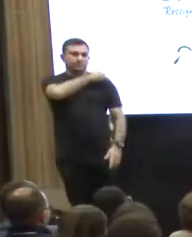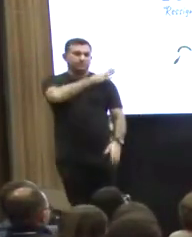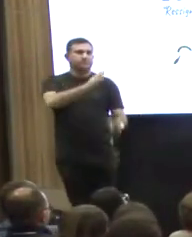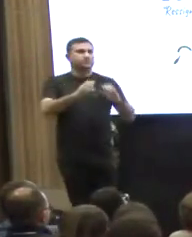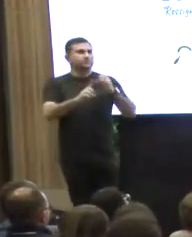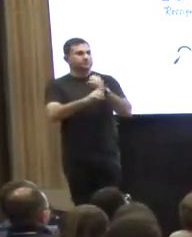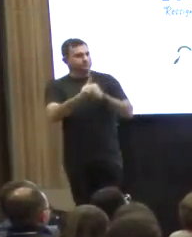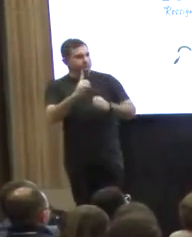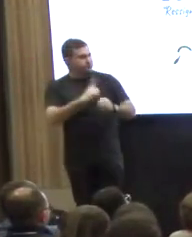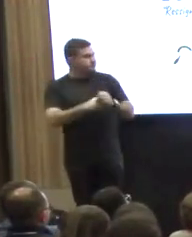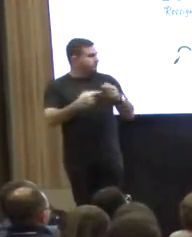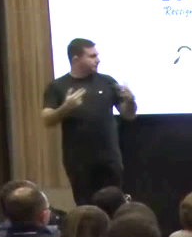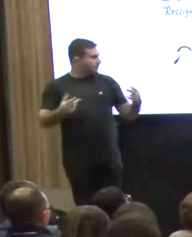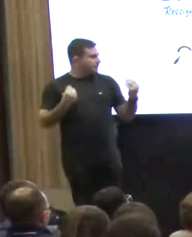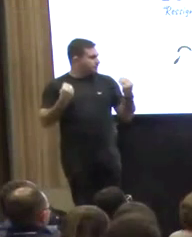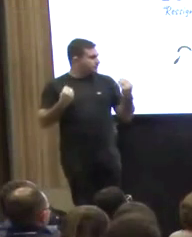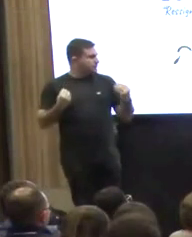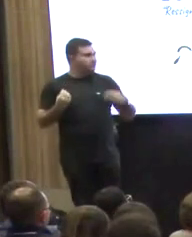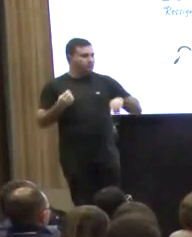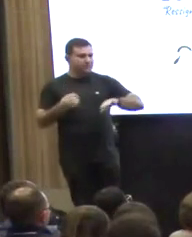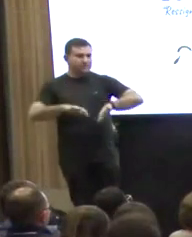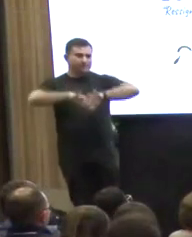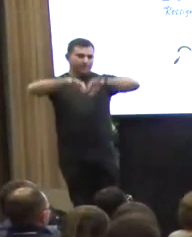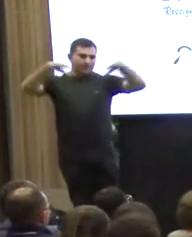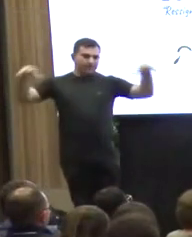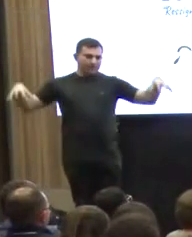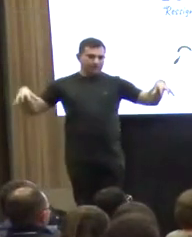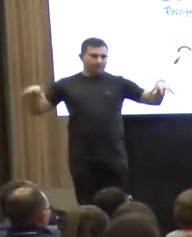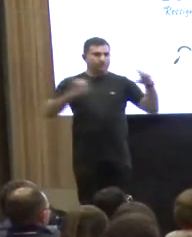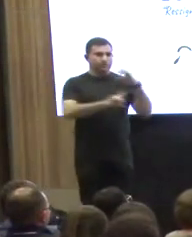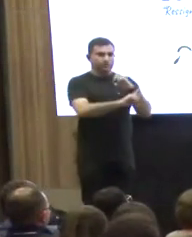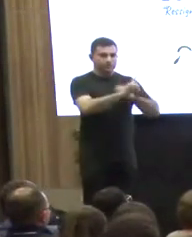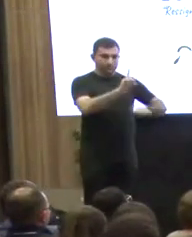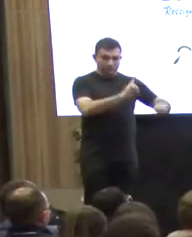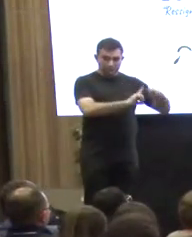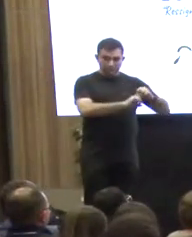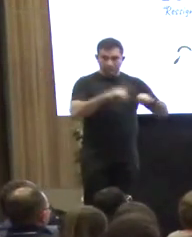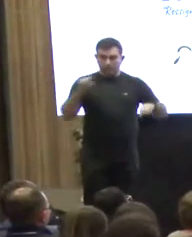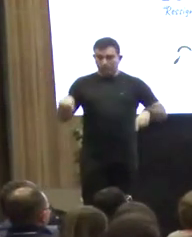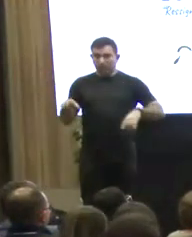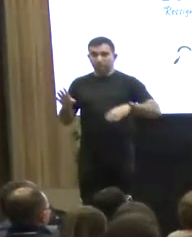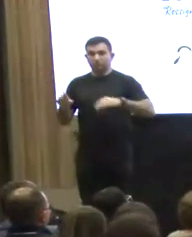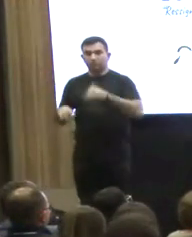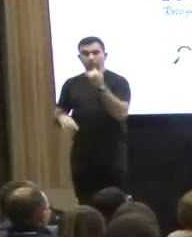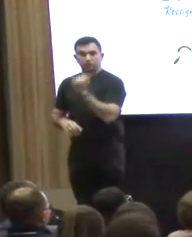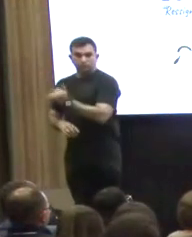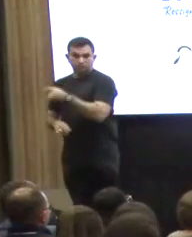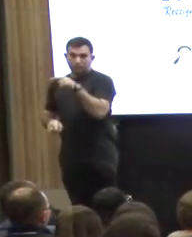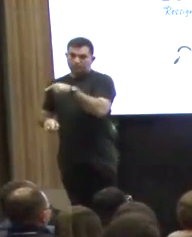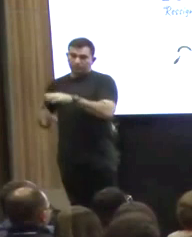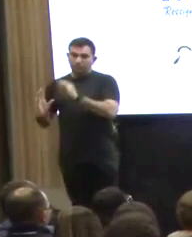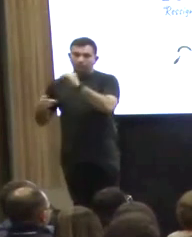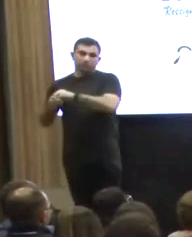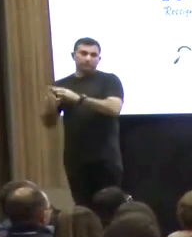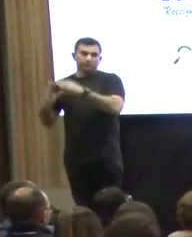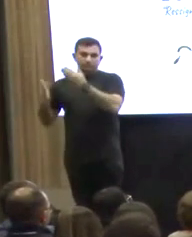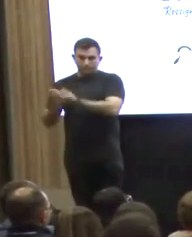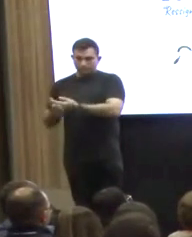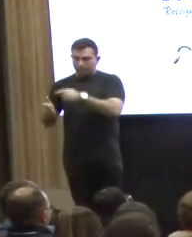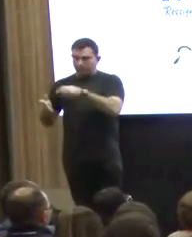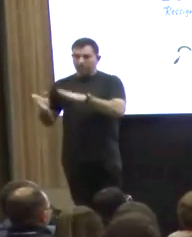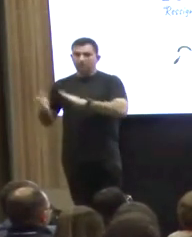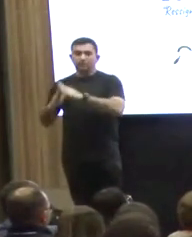Percebem? Então, assim, acho que a gente não precisa contribuir para isso. E a gente faz isso cotidianamente. A escola, né, eu ouço muita coisa assim, as pessoas